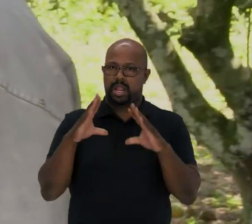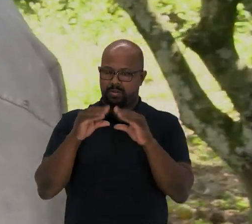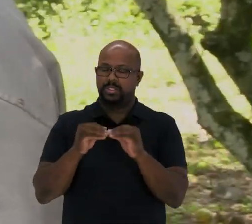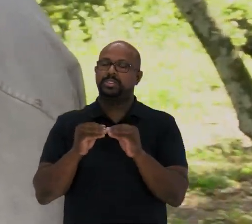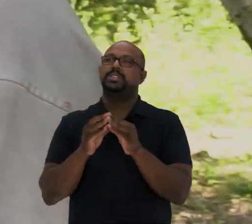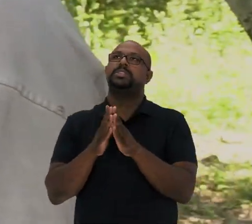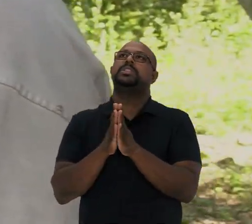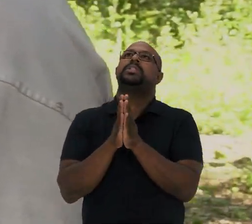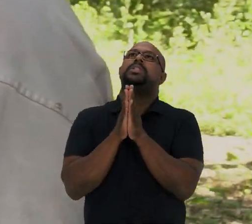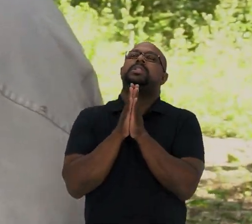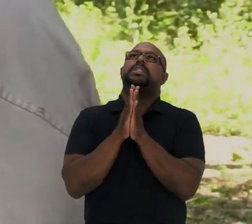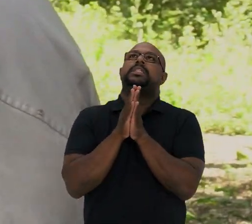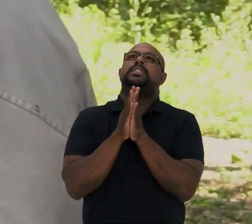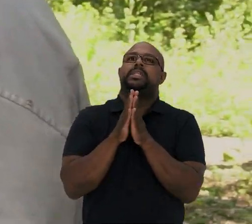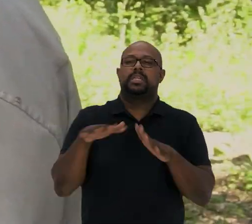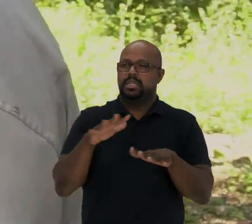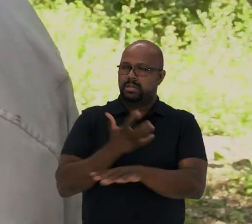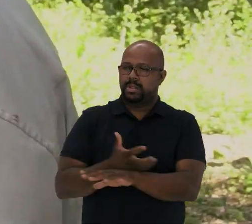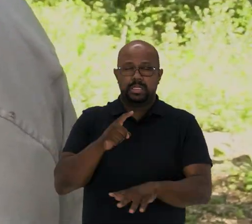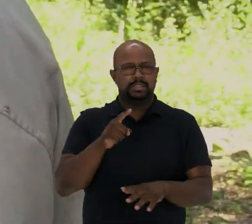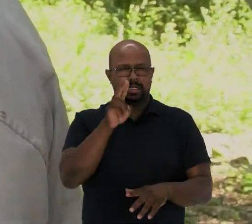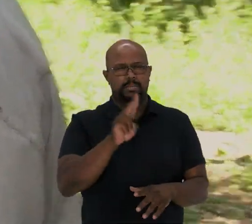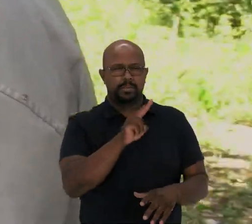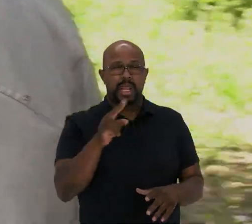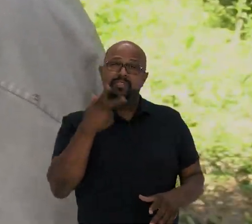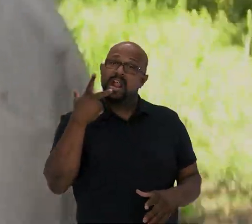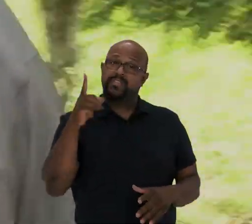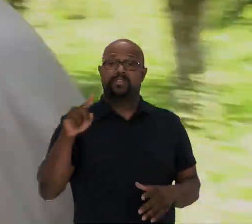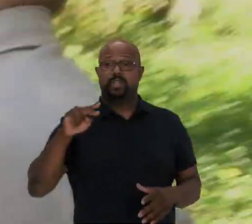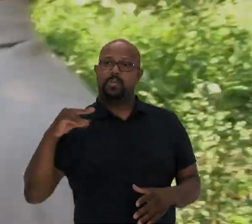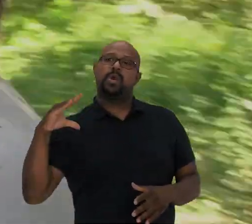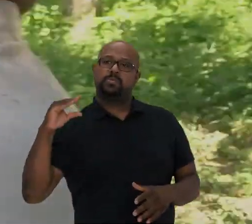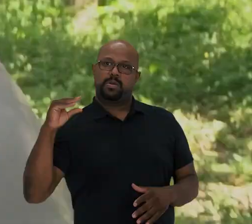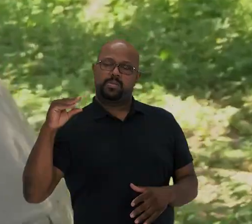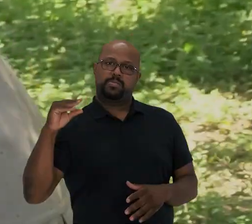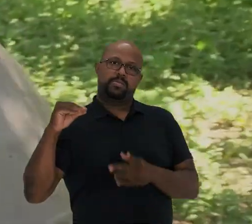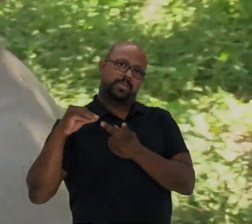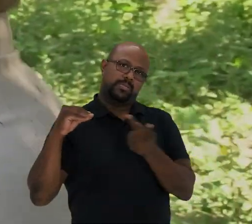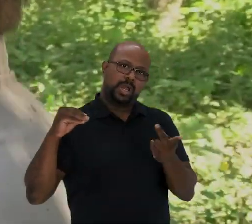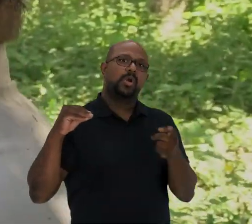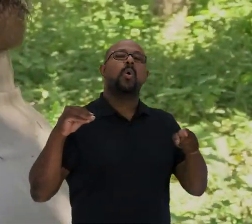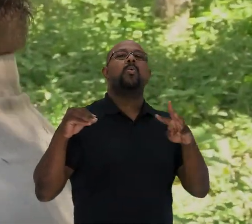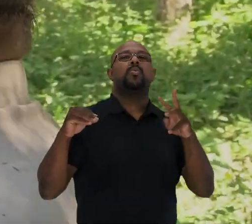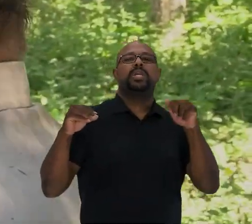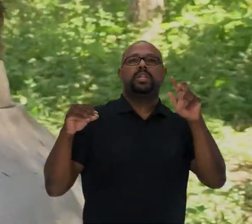noite, aqui mesmo, no meio do mato. Esse padre falou através do seu irmão. Através do meu irmão com o